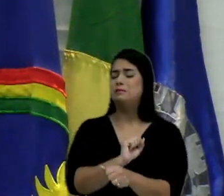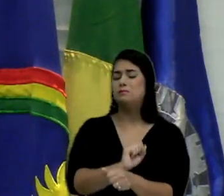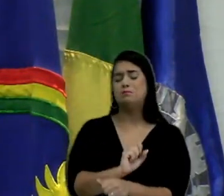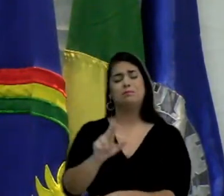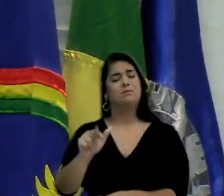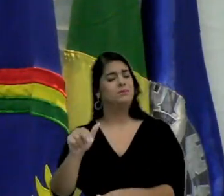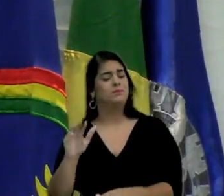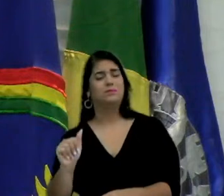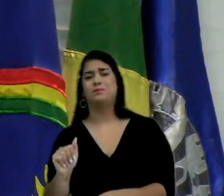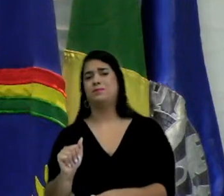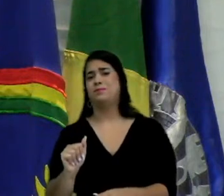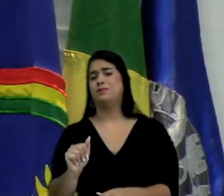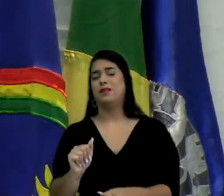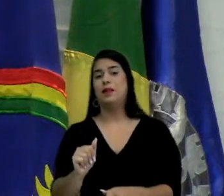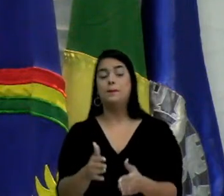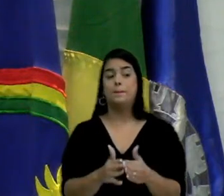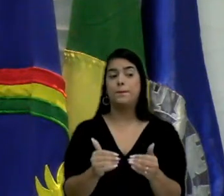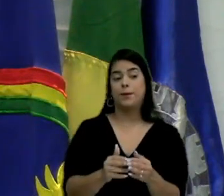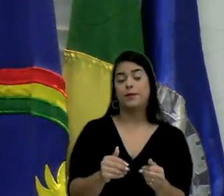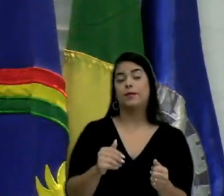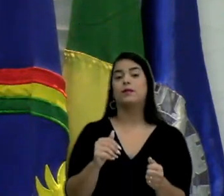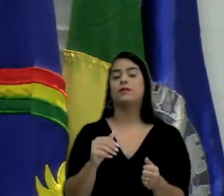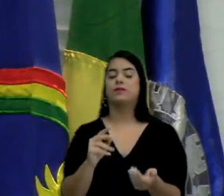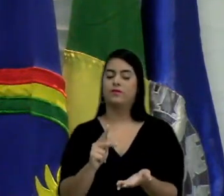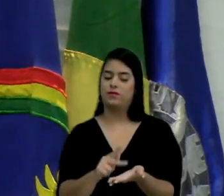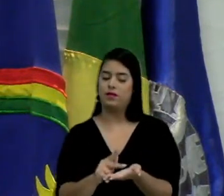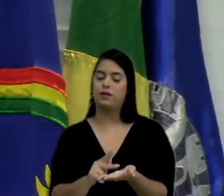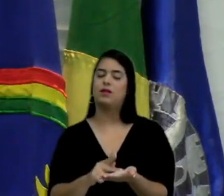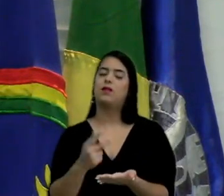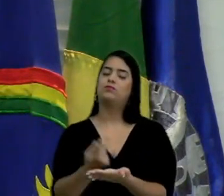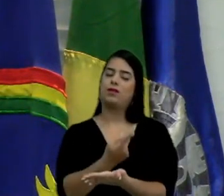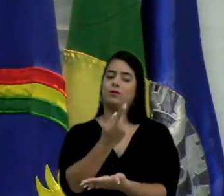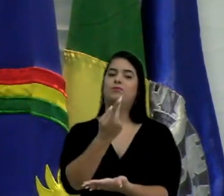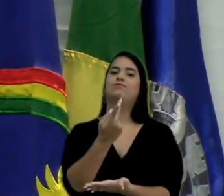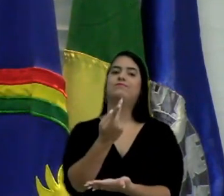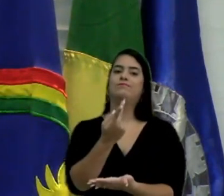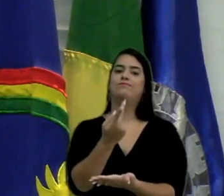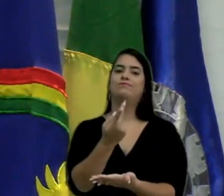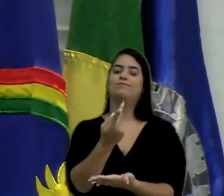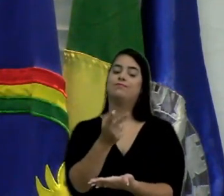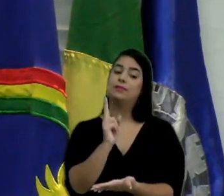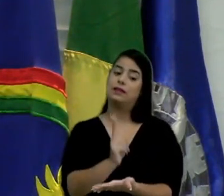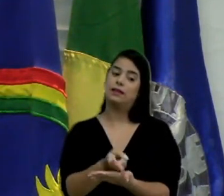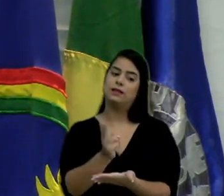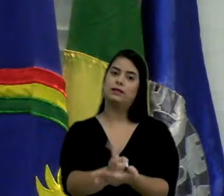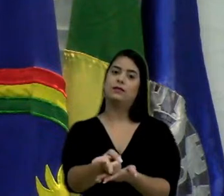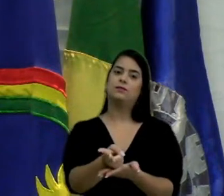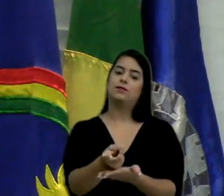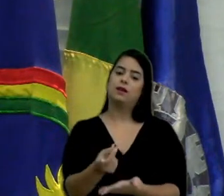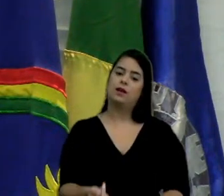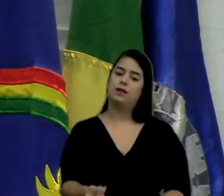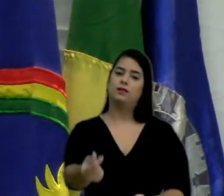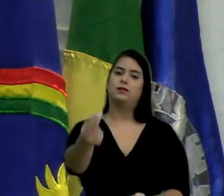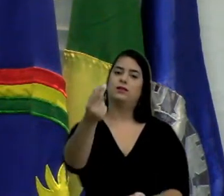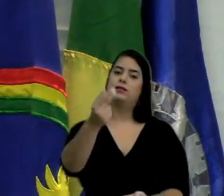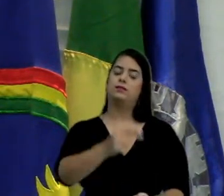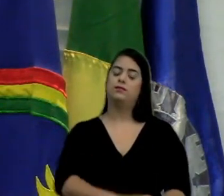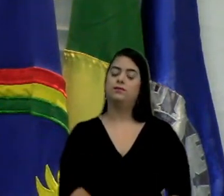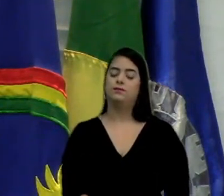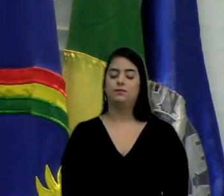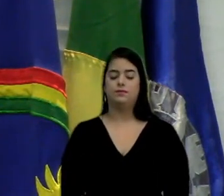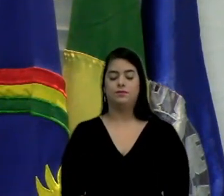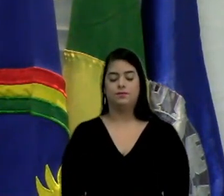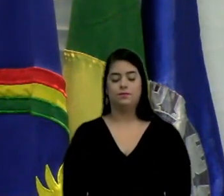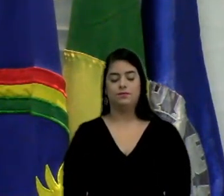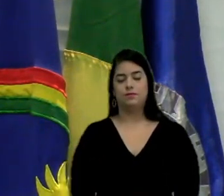o nosso pedido para que de fato isso aconteça e que seja de forma permanente quero